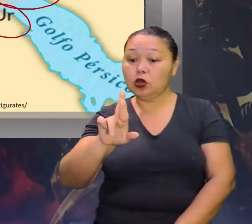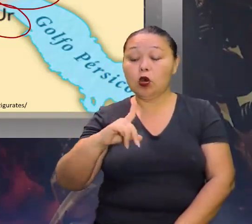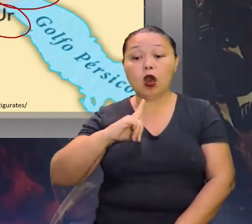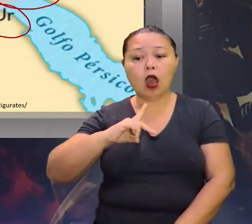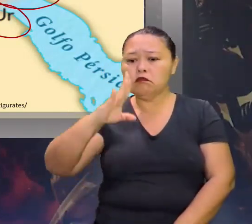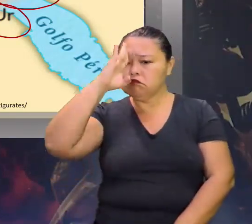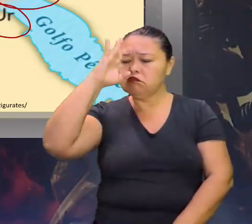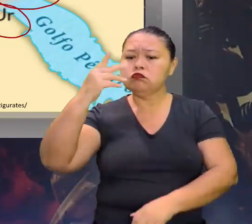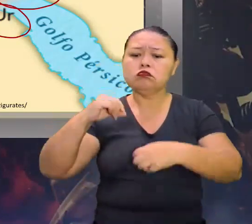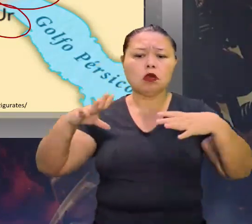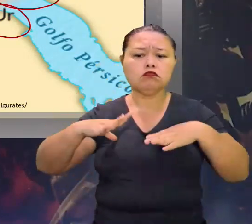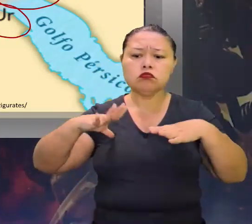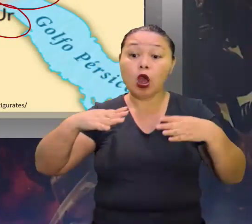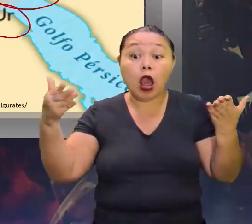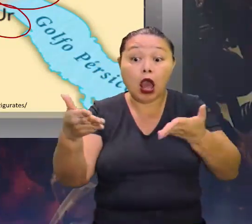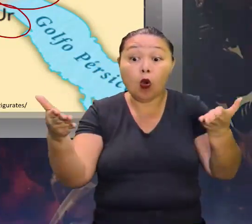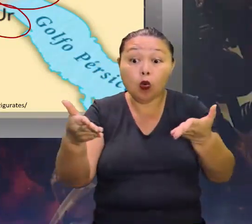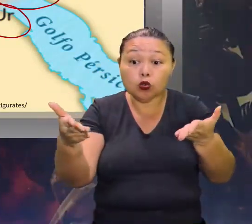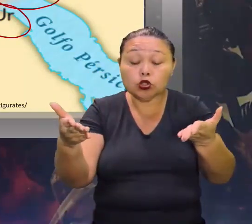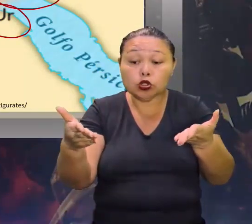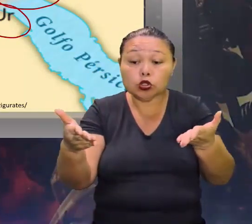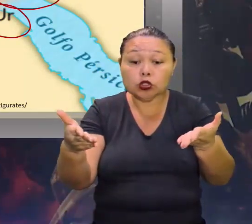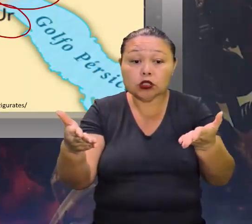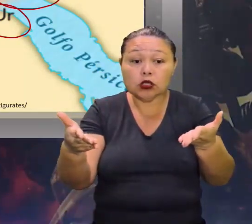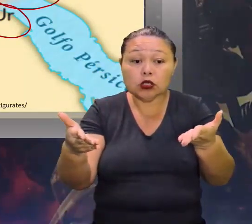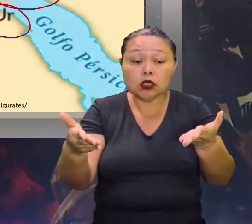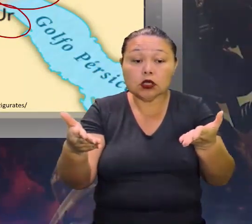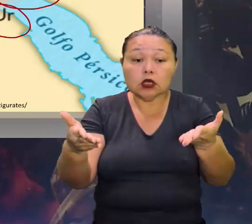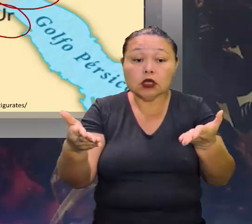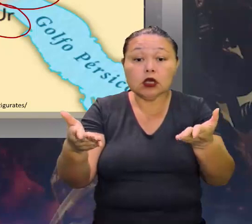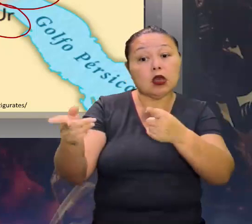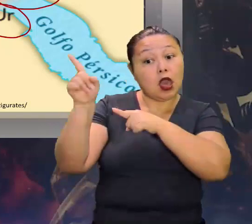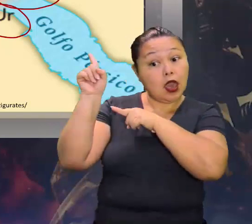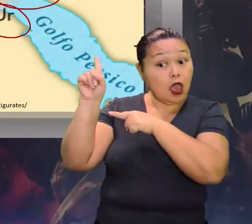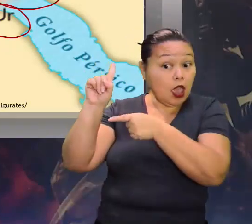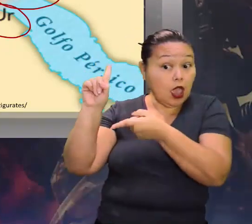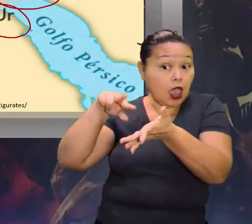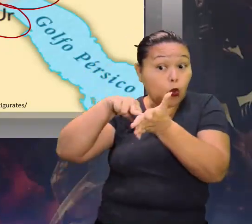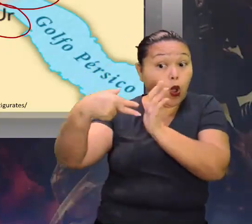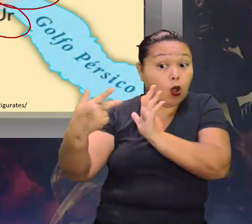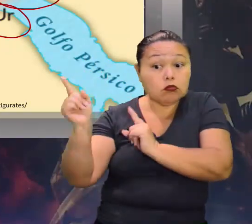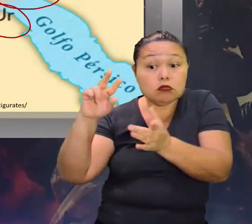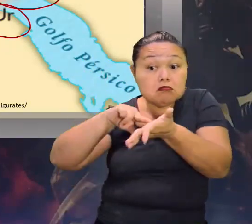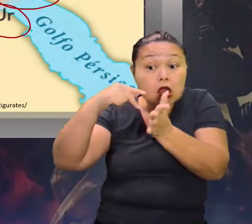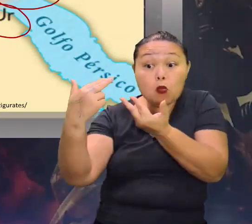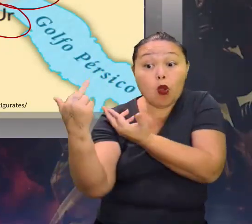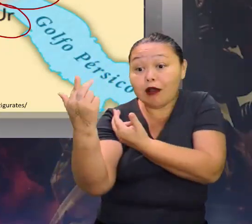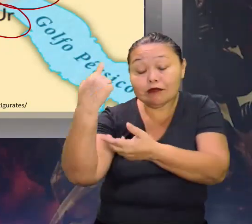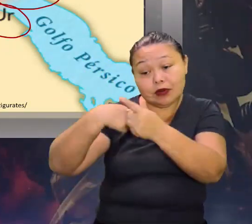principais cidades do mundo atual, hoje, é como se fosse essa daqui, ó.